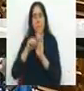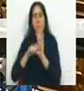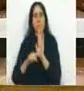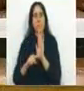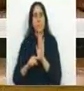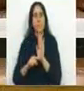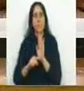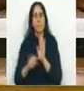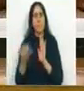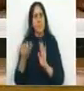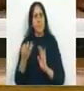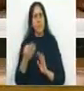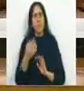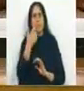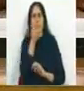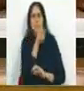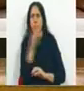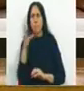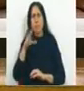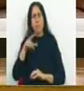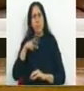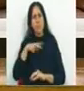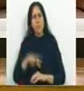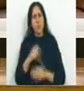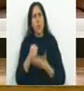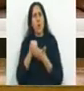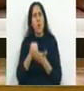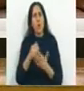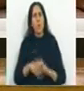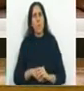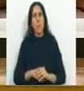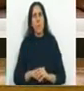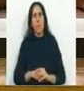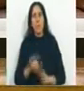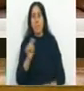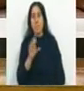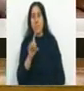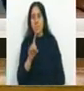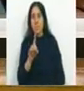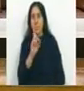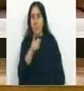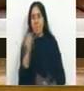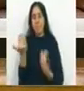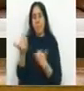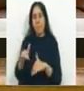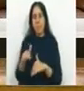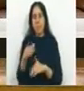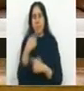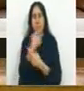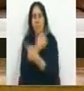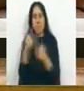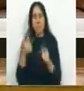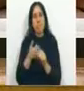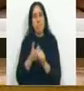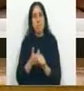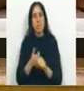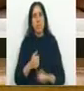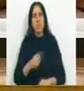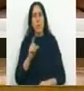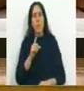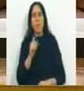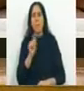medidas que tantos e tantos portugueses apoiaram. Têm 6 meses para cumprir o que eles dizem. Não é 6 meses